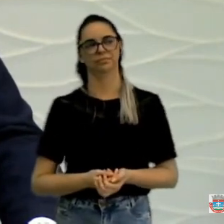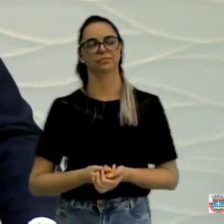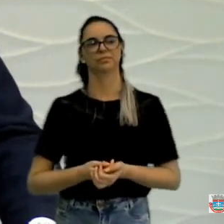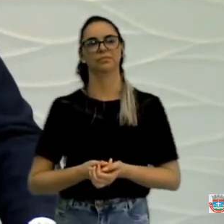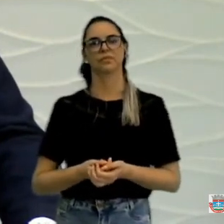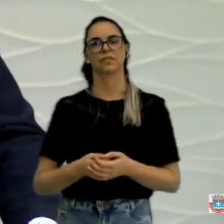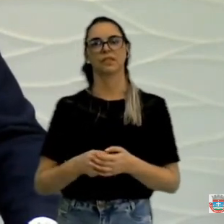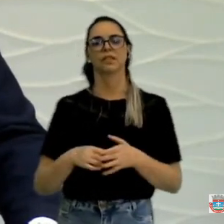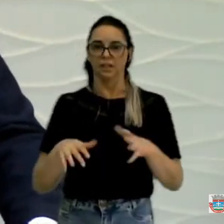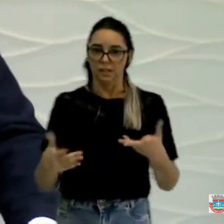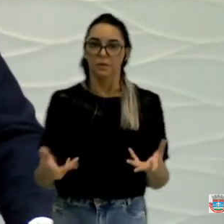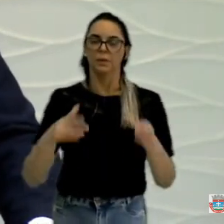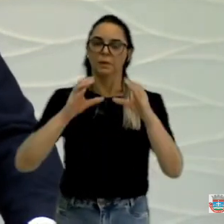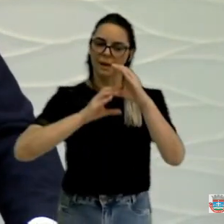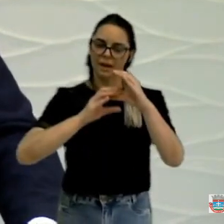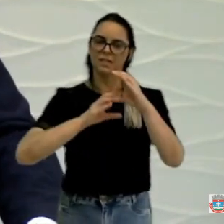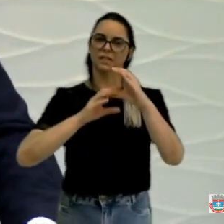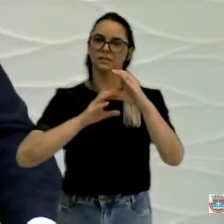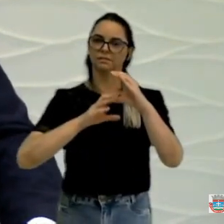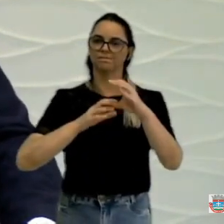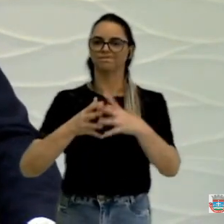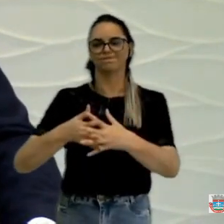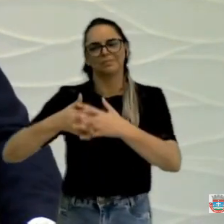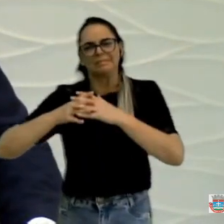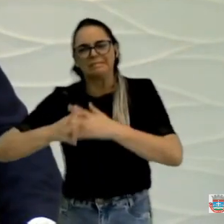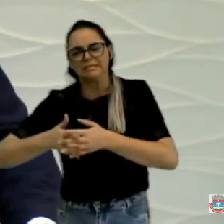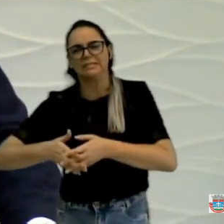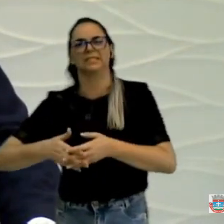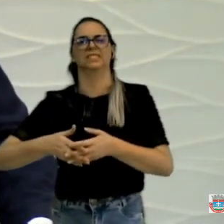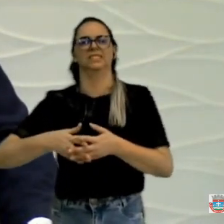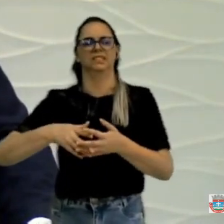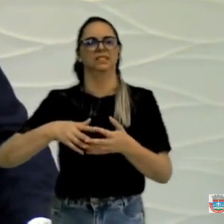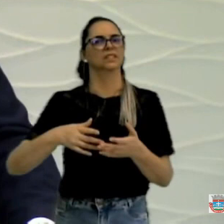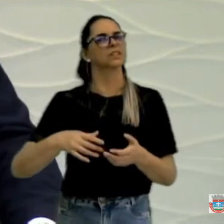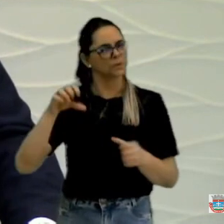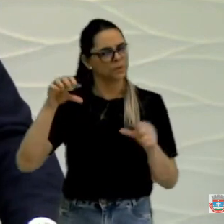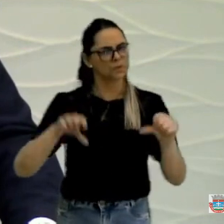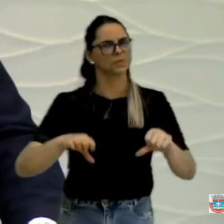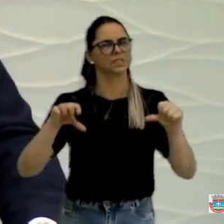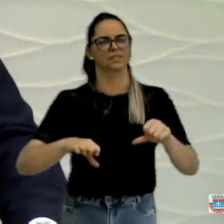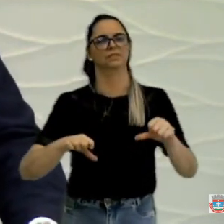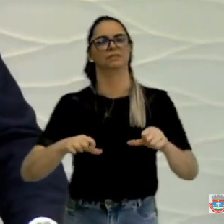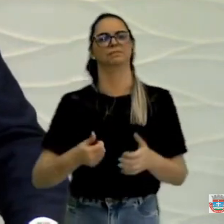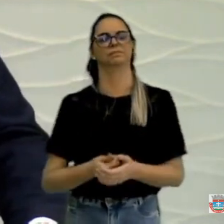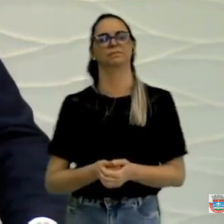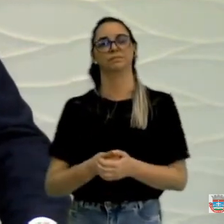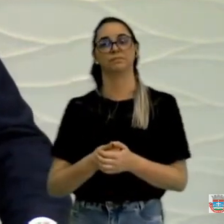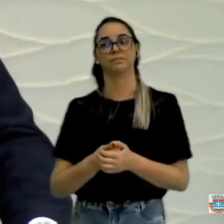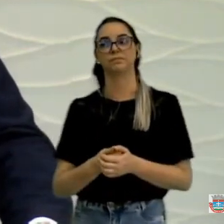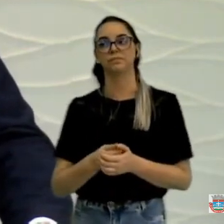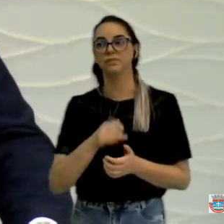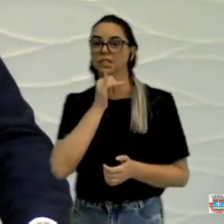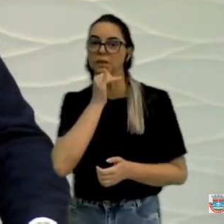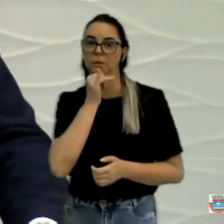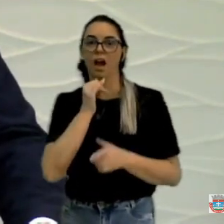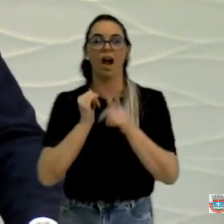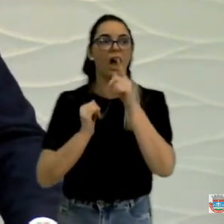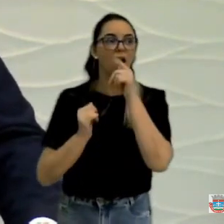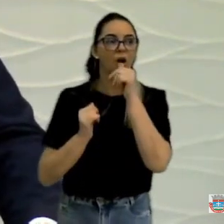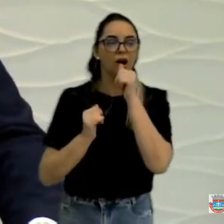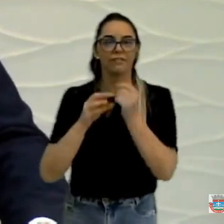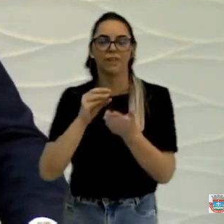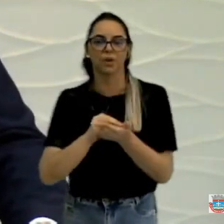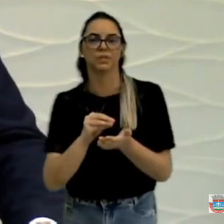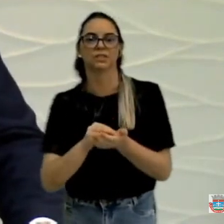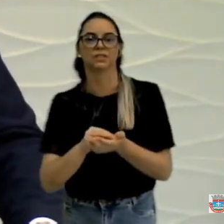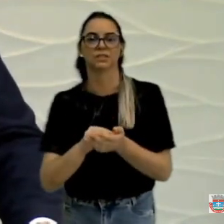a Compesa tem causado muitos transtornos na nossa população. Principalmente o transtorno da falta de abastecimento de água. As